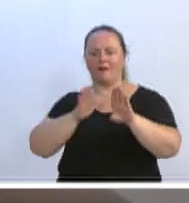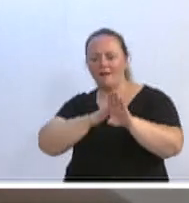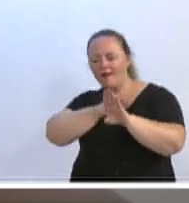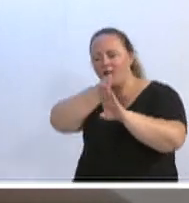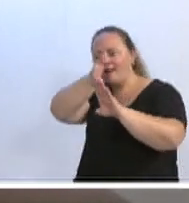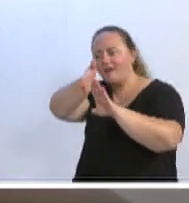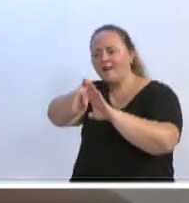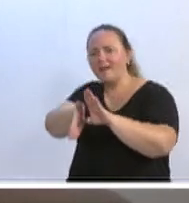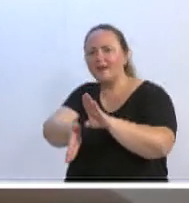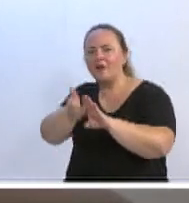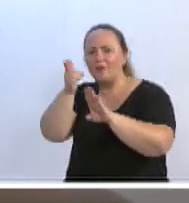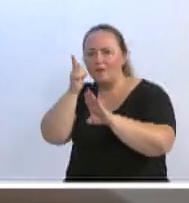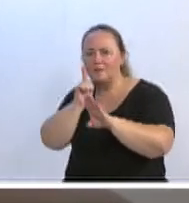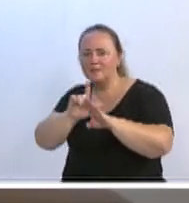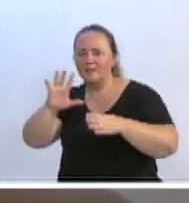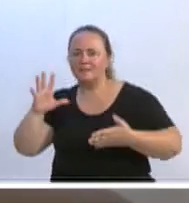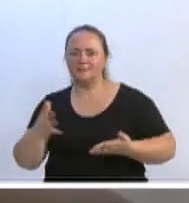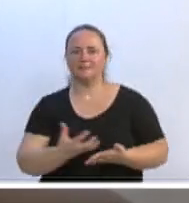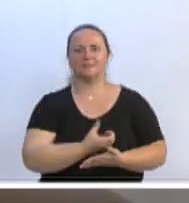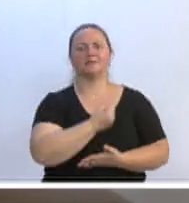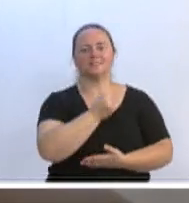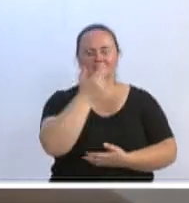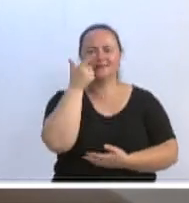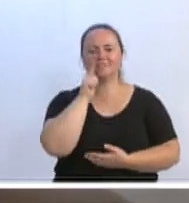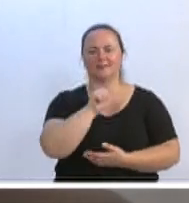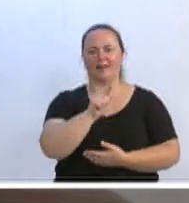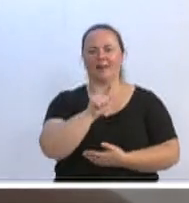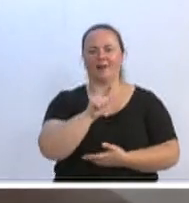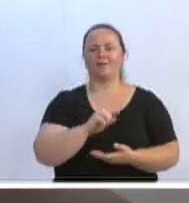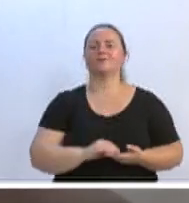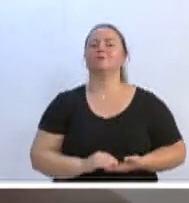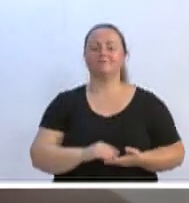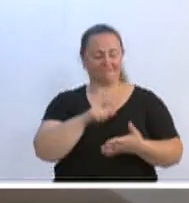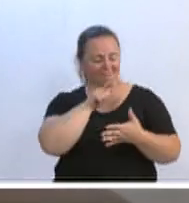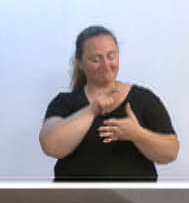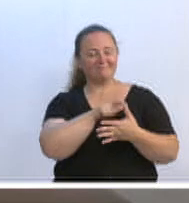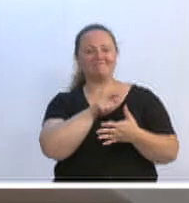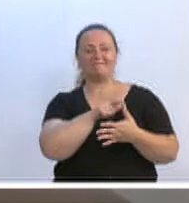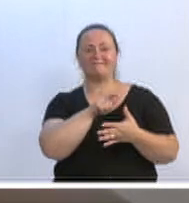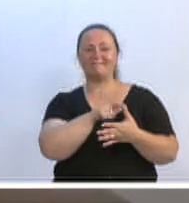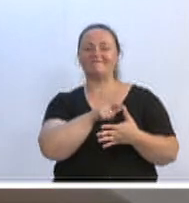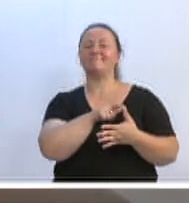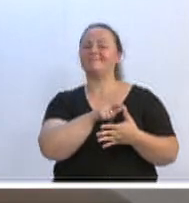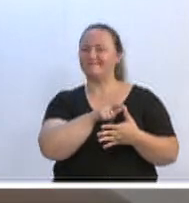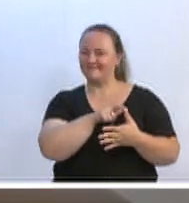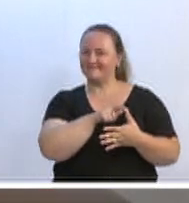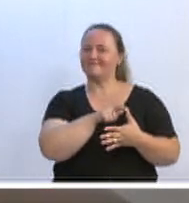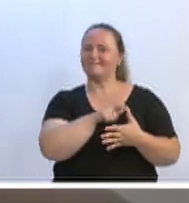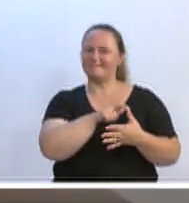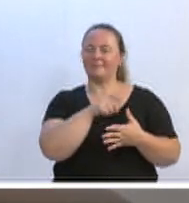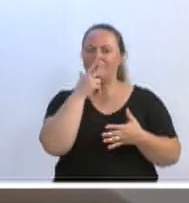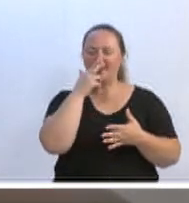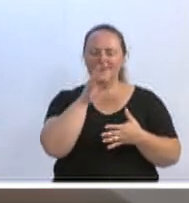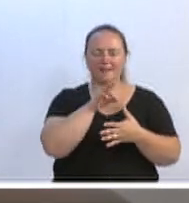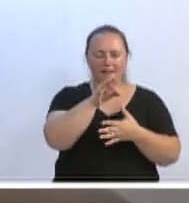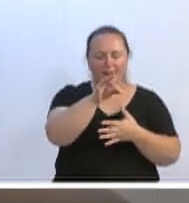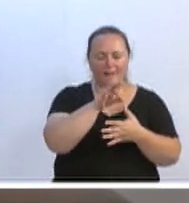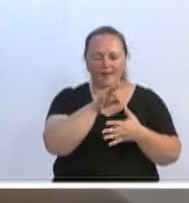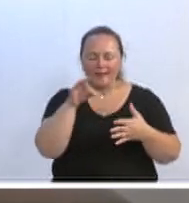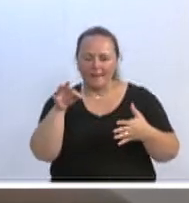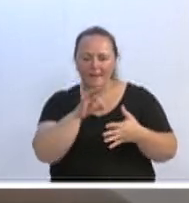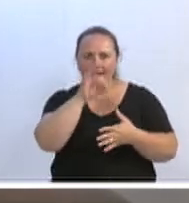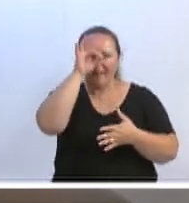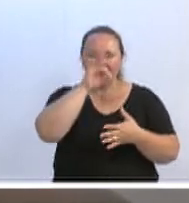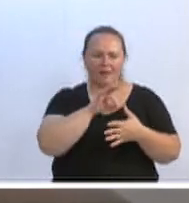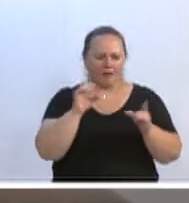por mim, salvar-se-á. É a quinta medida. É uma medida que vem da parte